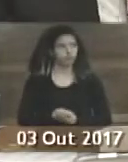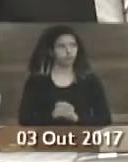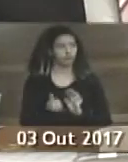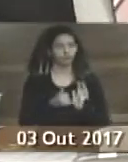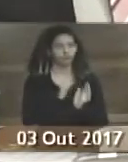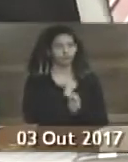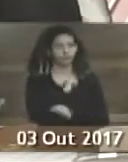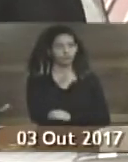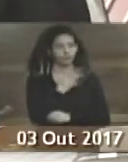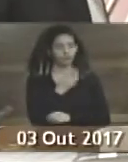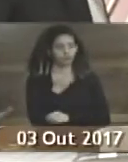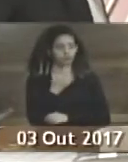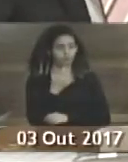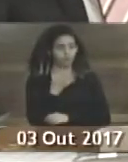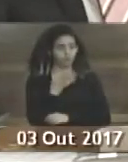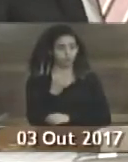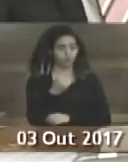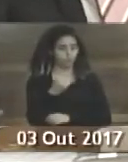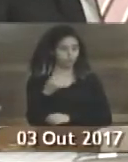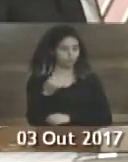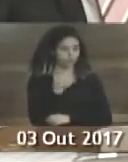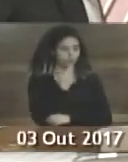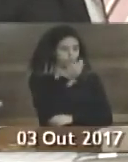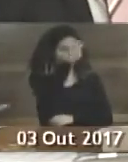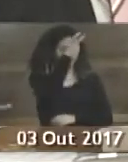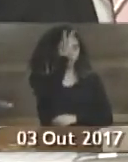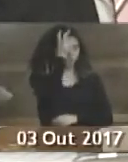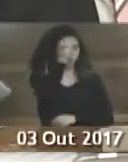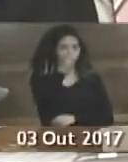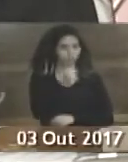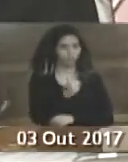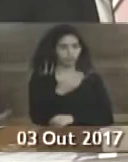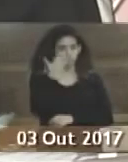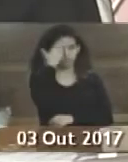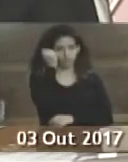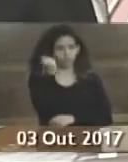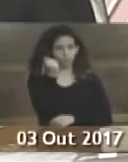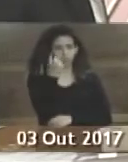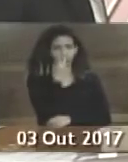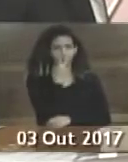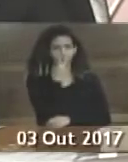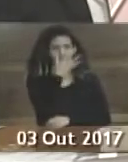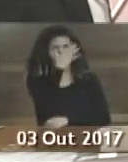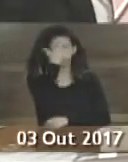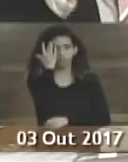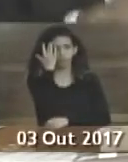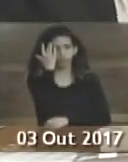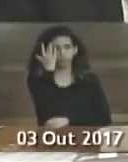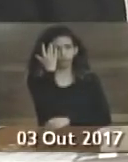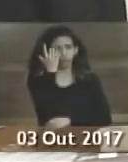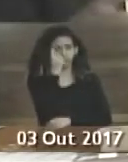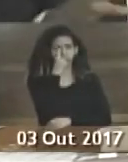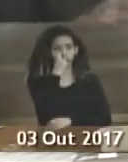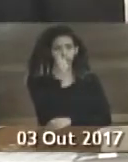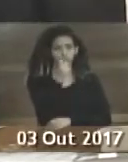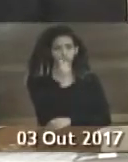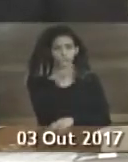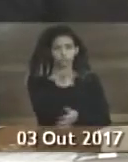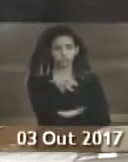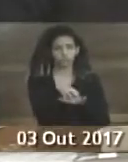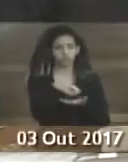Indicação número 4.000/17, indicando ao prefeito a disponibilização de duas lixeiras para a rua Manuel do Rosário, no bairro do